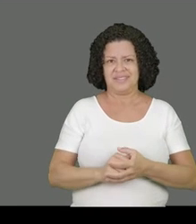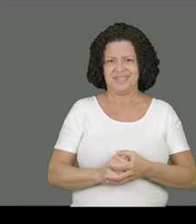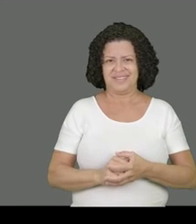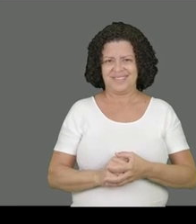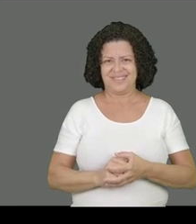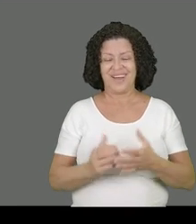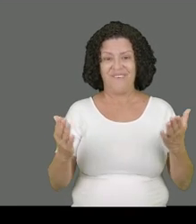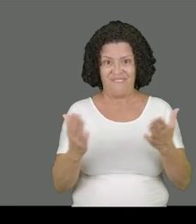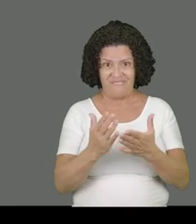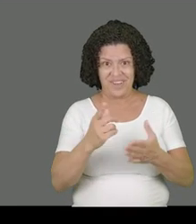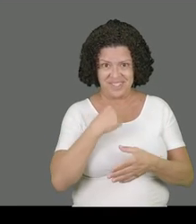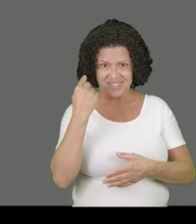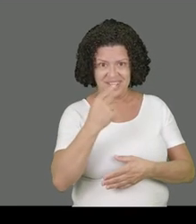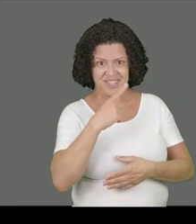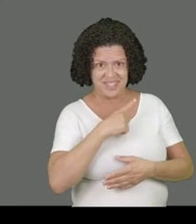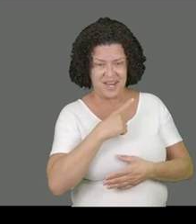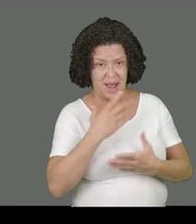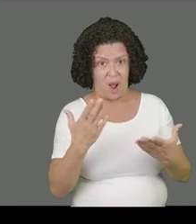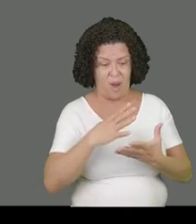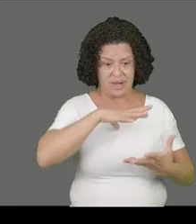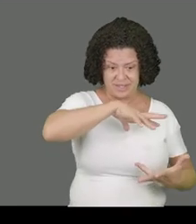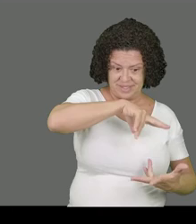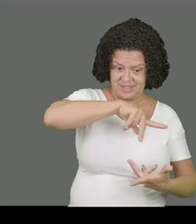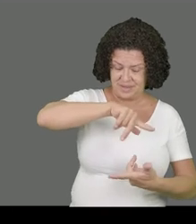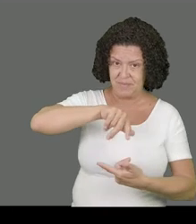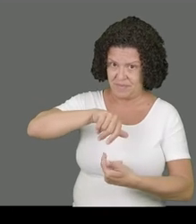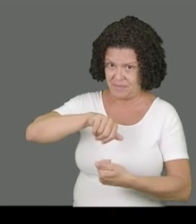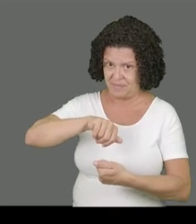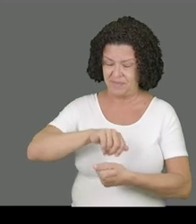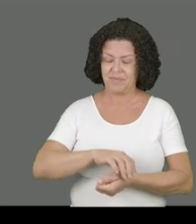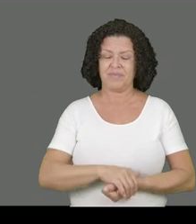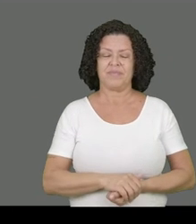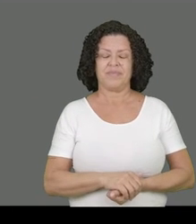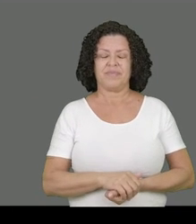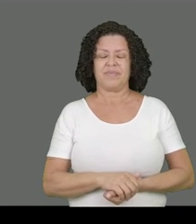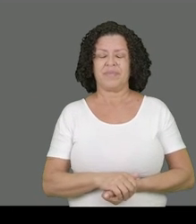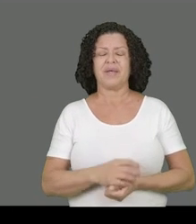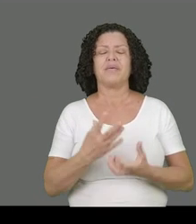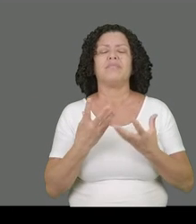adaptam. Nós temos hoje, no nosso planeta,